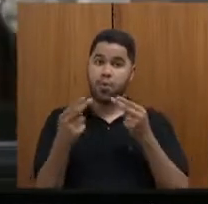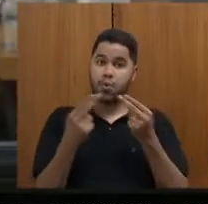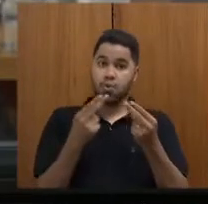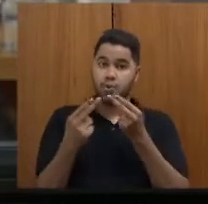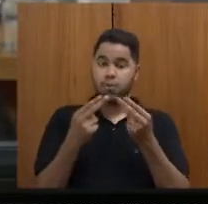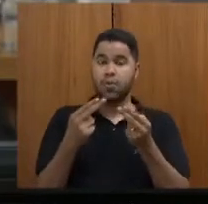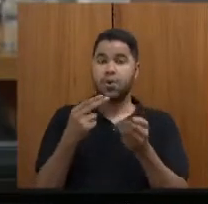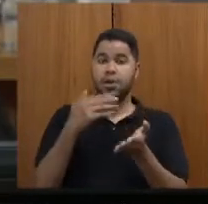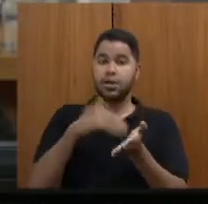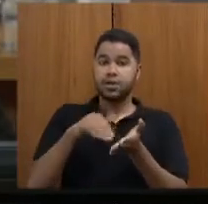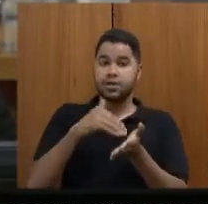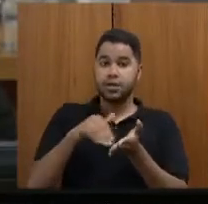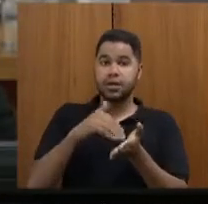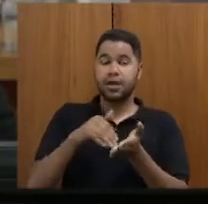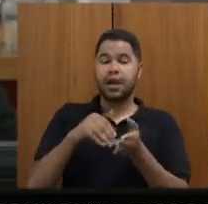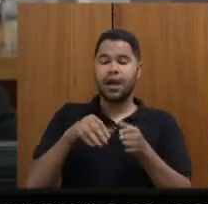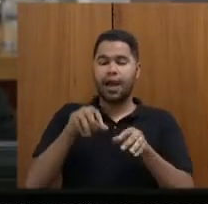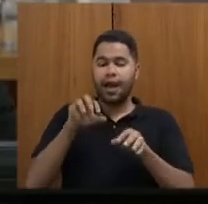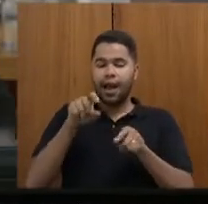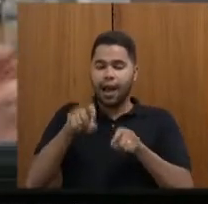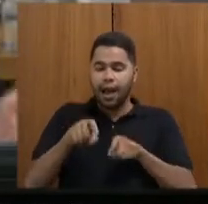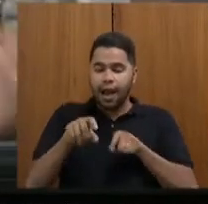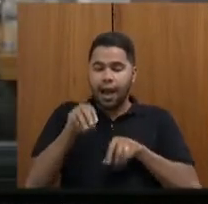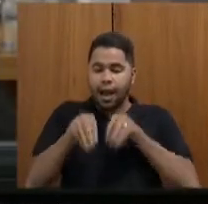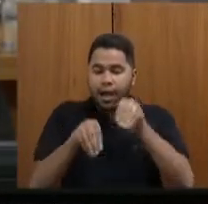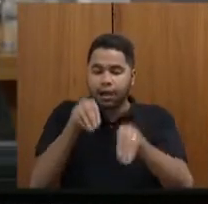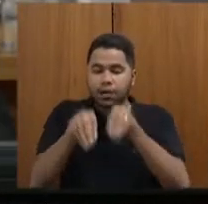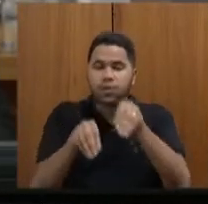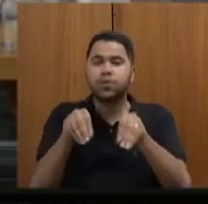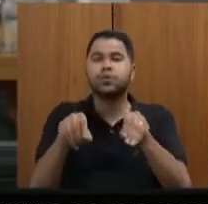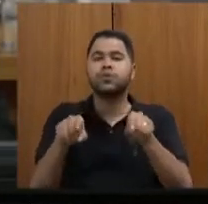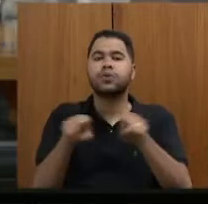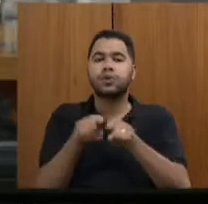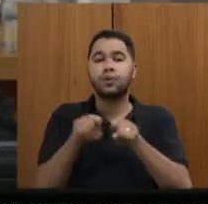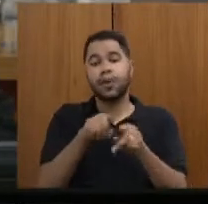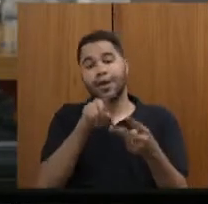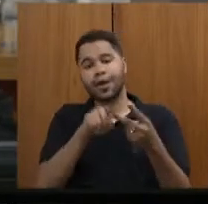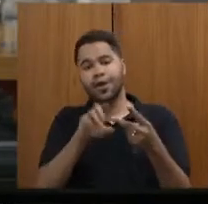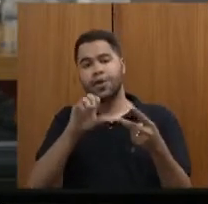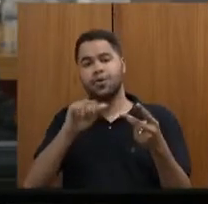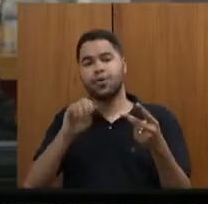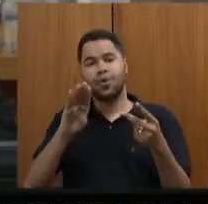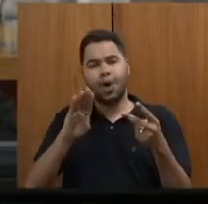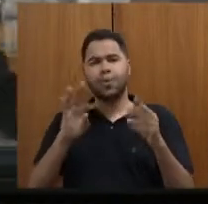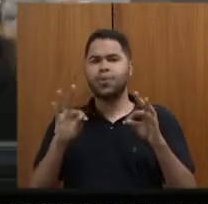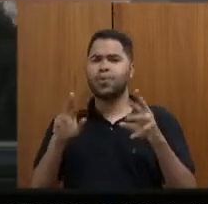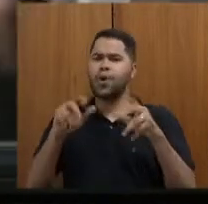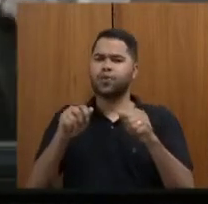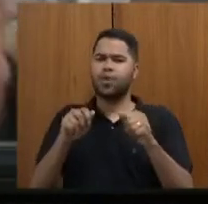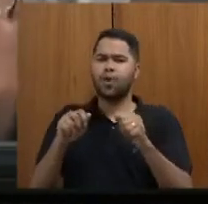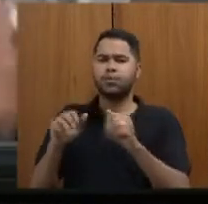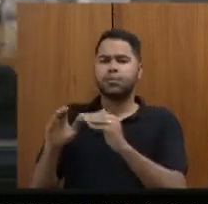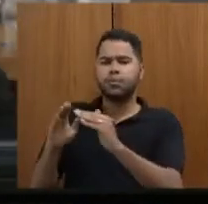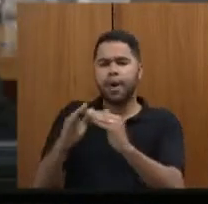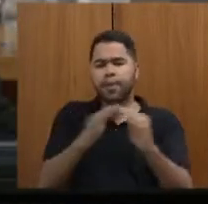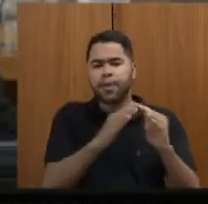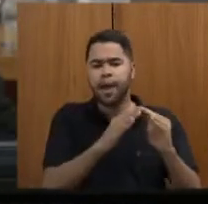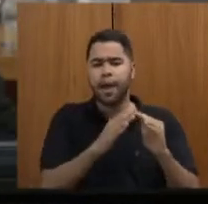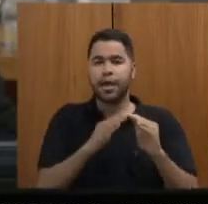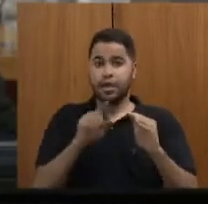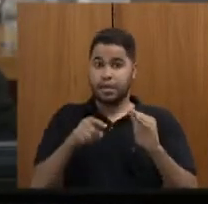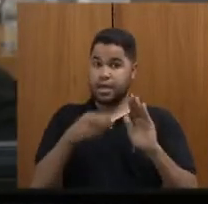na Secretaria de Agricultura para as rurais e na COAB para todos os imóveis da COAB que não